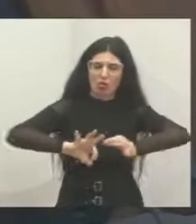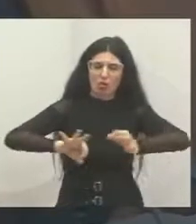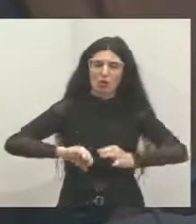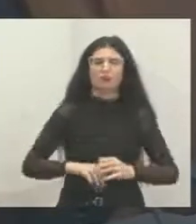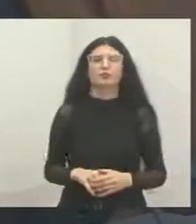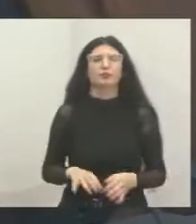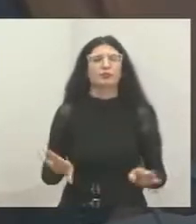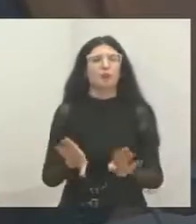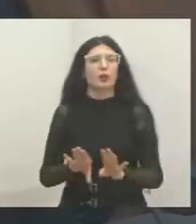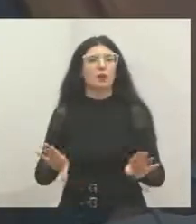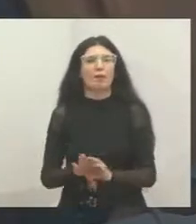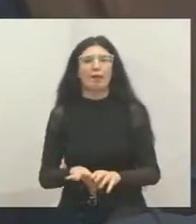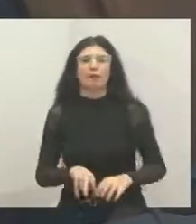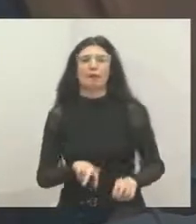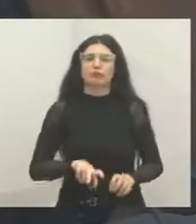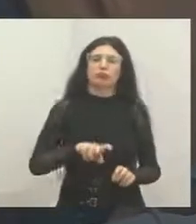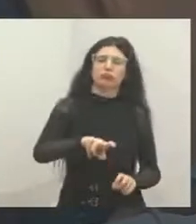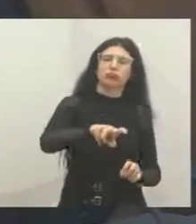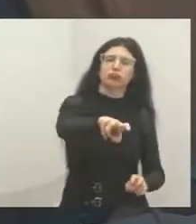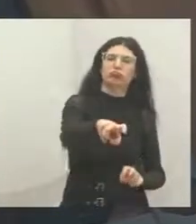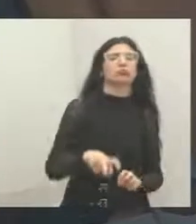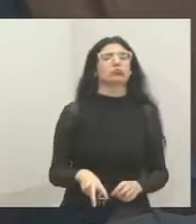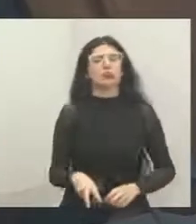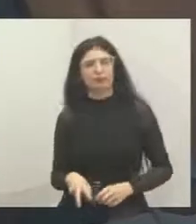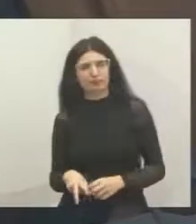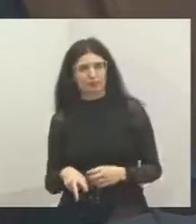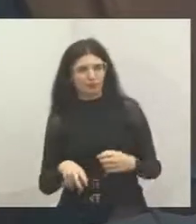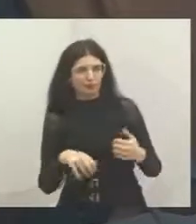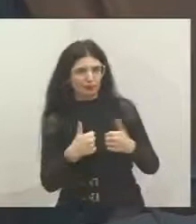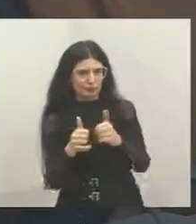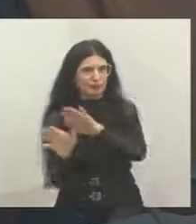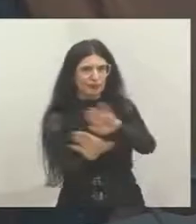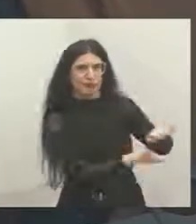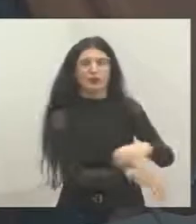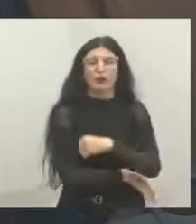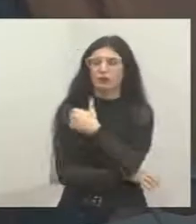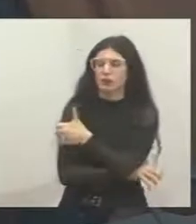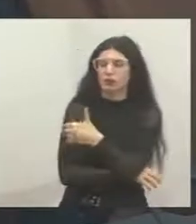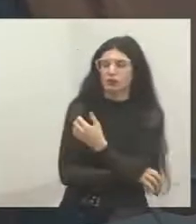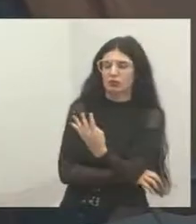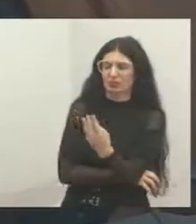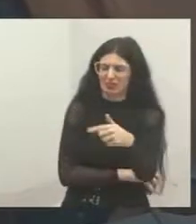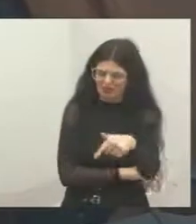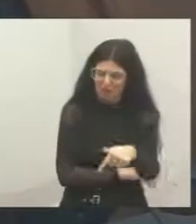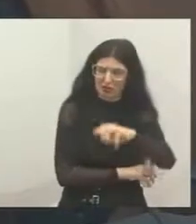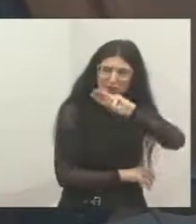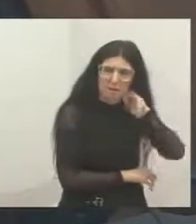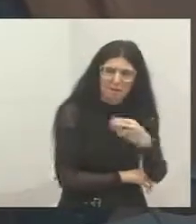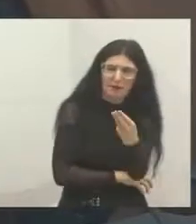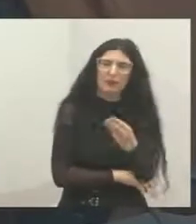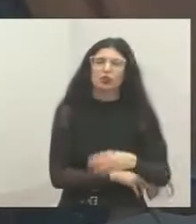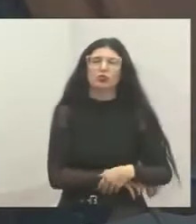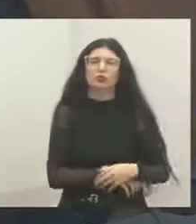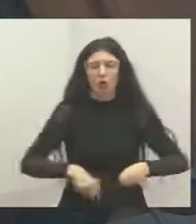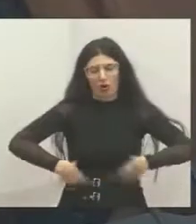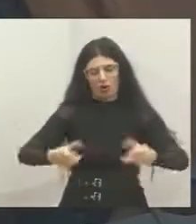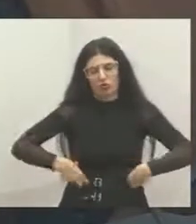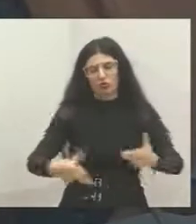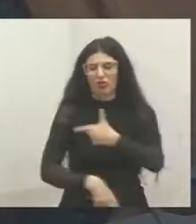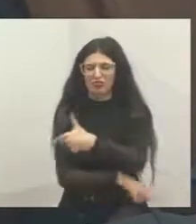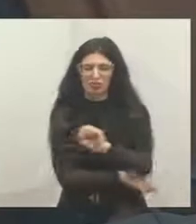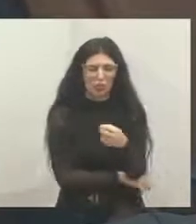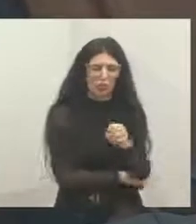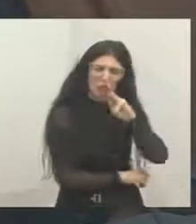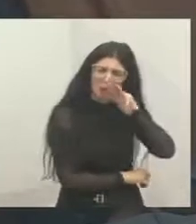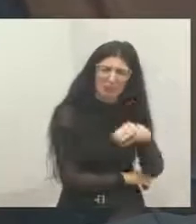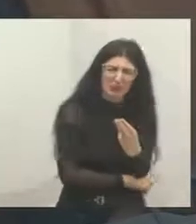que aqui mostra que tem a meta de 147 milhões, né? E daí foi gasto 28 milhões. Só que daí a